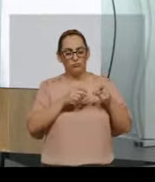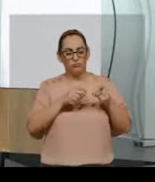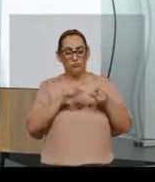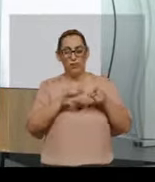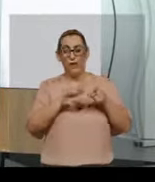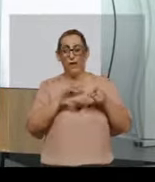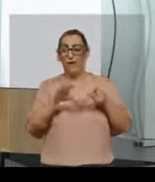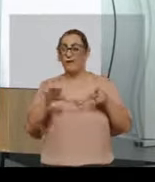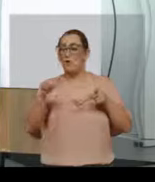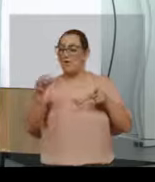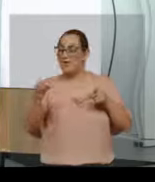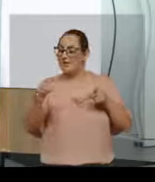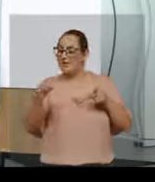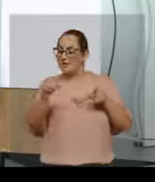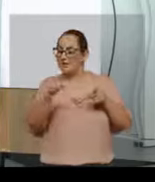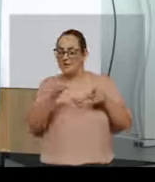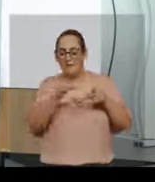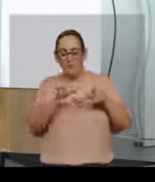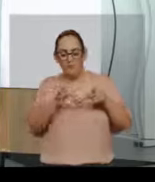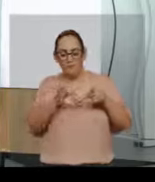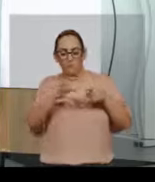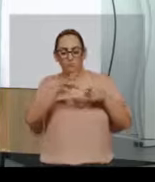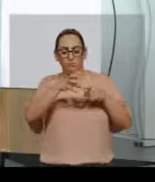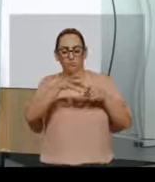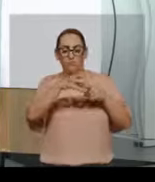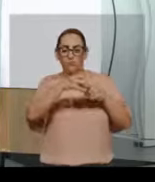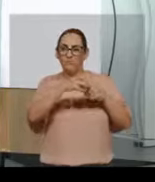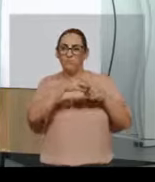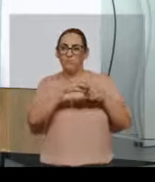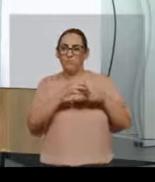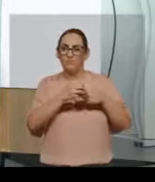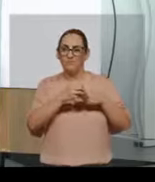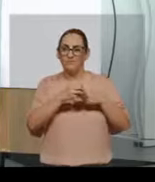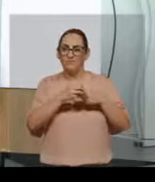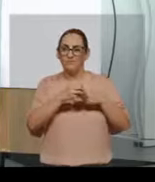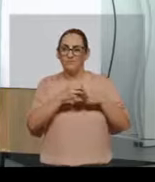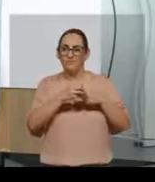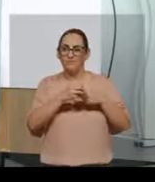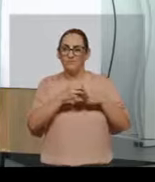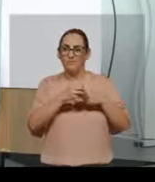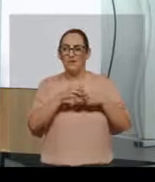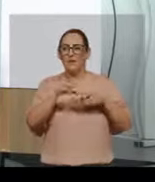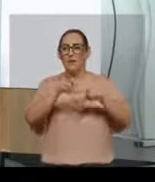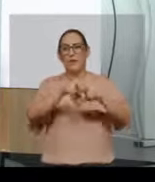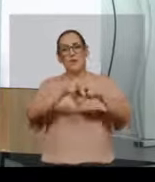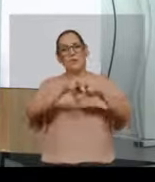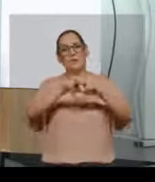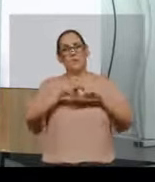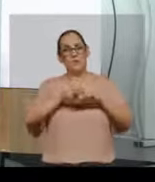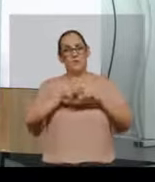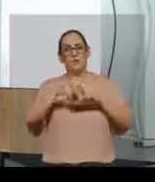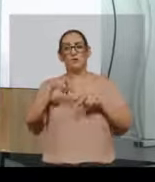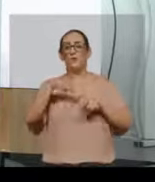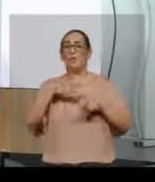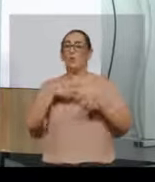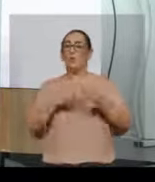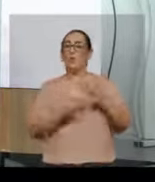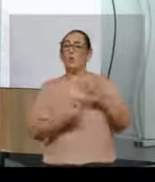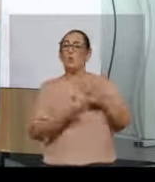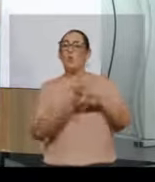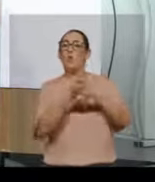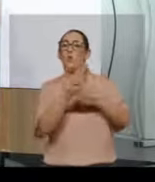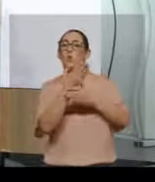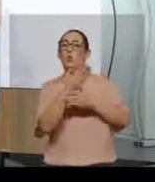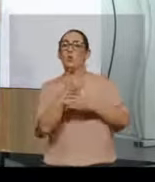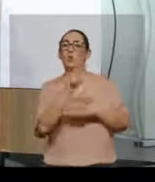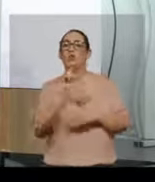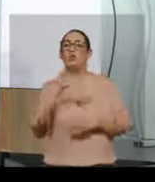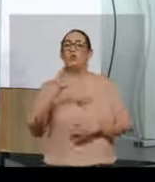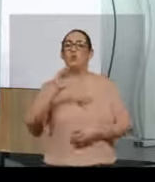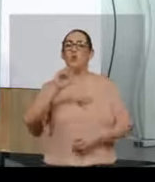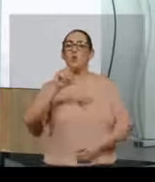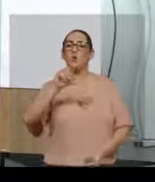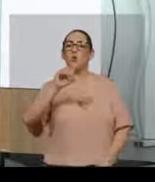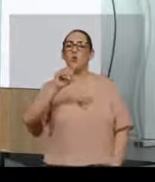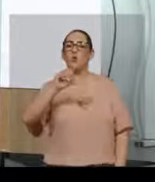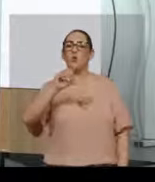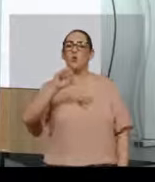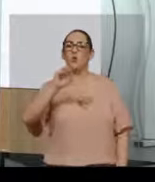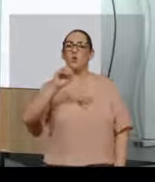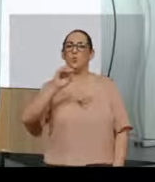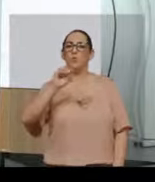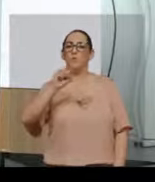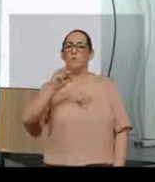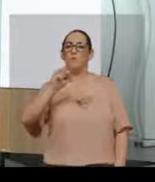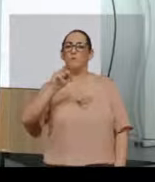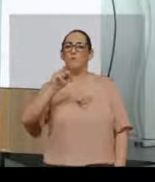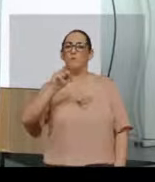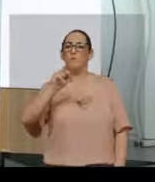célula heterótrofa e eucarionte, e por isso, então, deu origem a um cloroplasto.